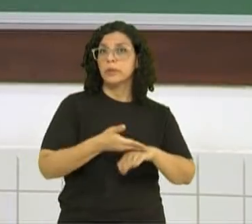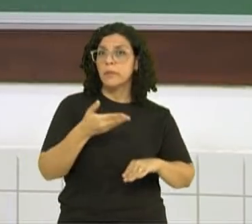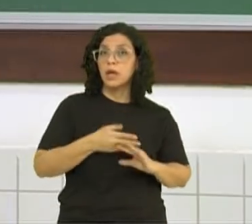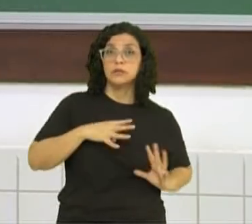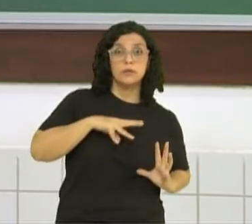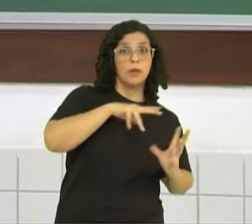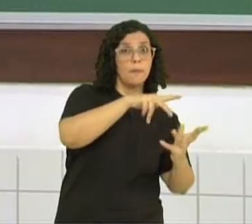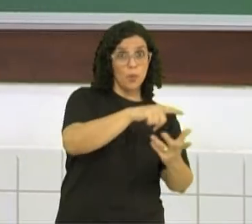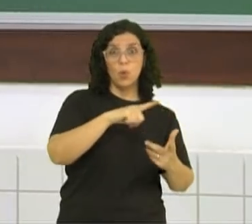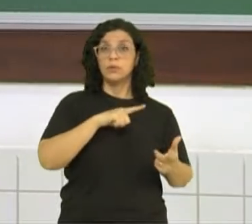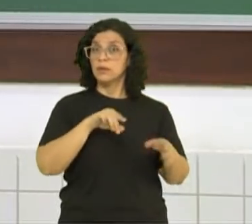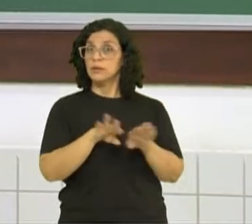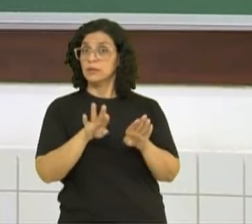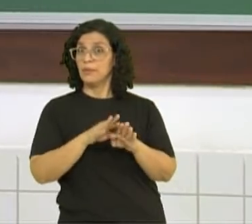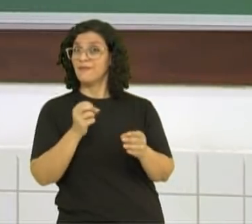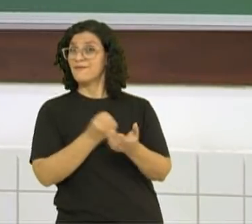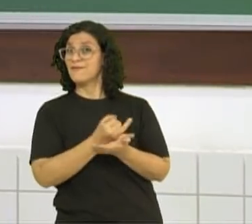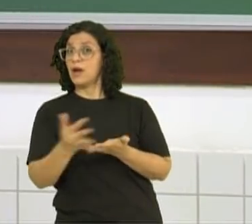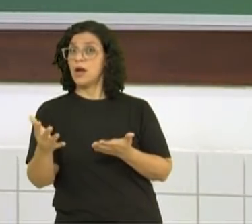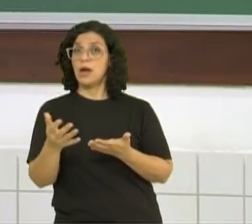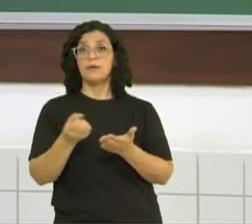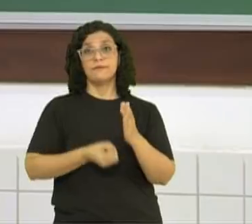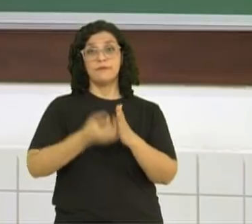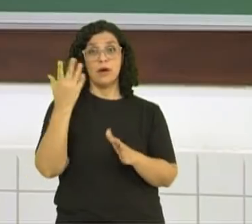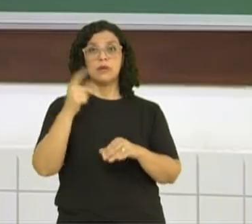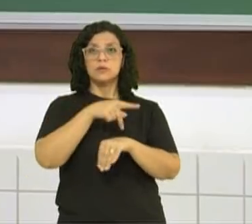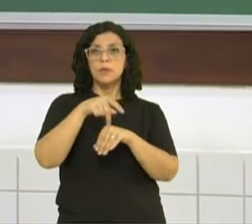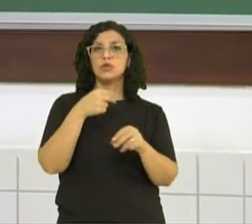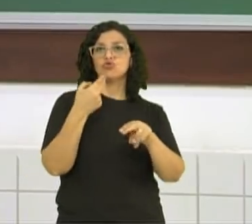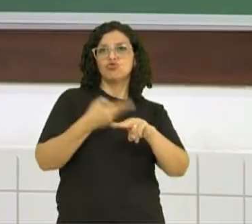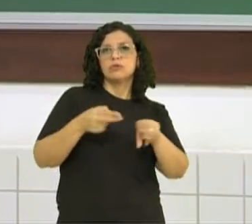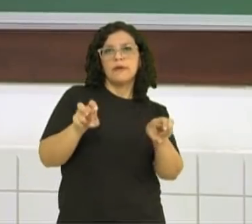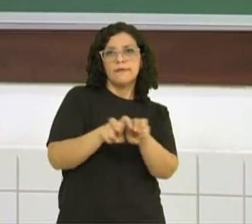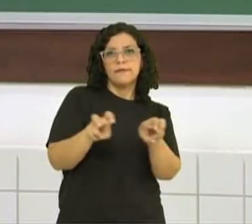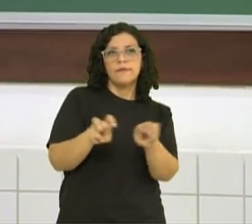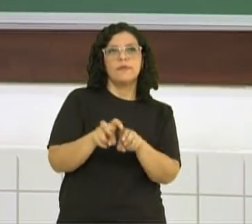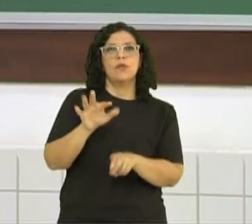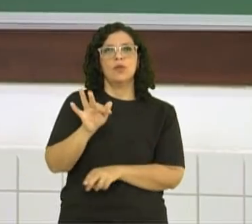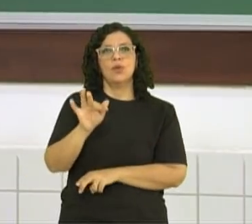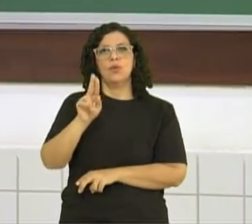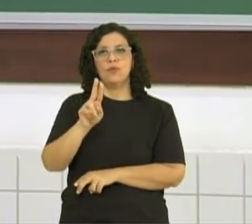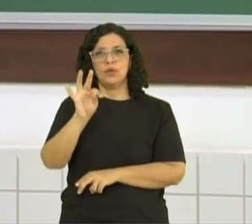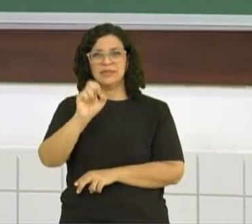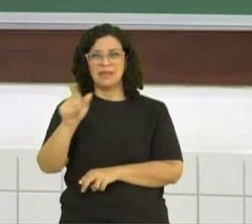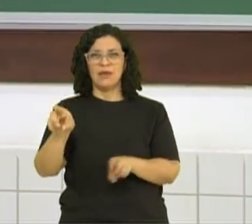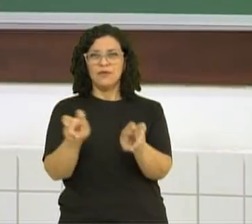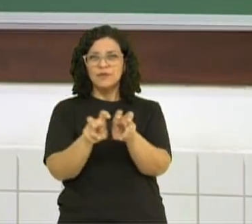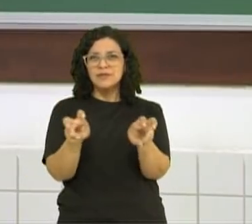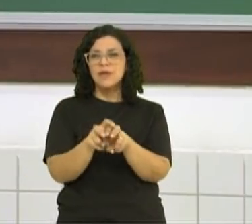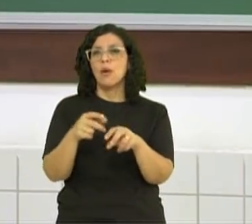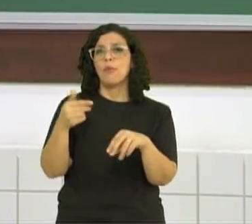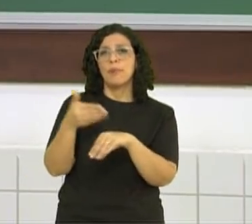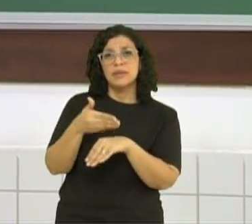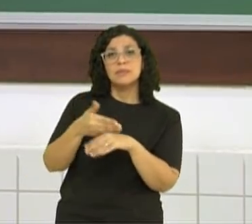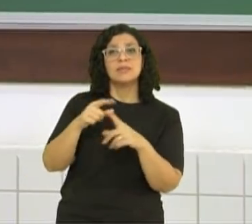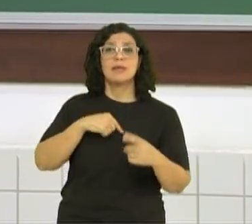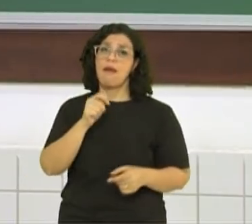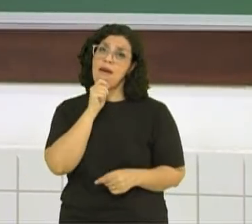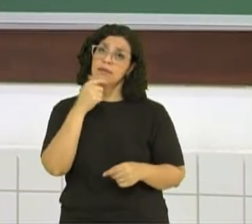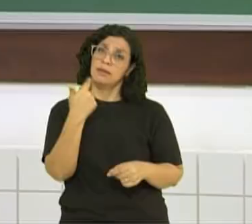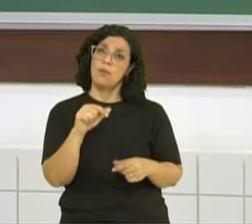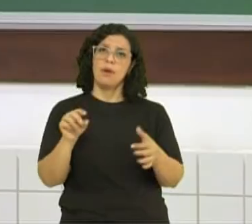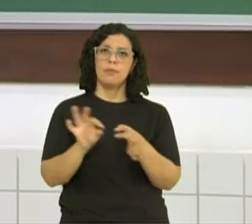praticado, mundo afora, né? No Brasil também ele é muito forte, apesar de ele ser muito praticado, estar presente nos Jogos Escolares, ele é uma